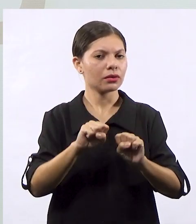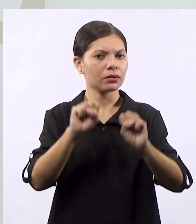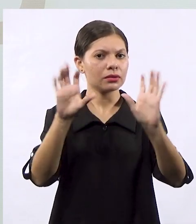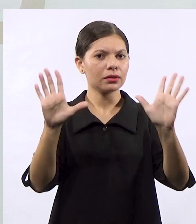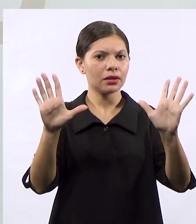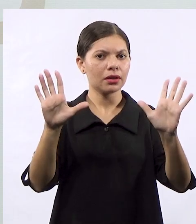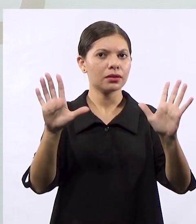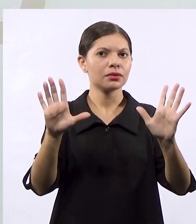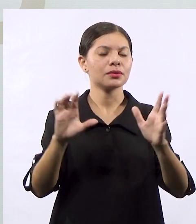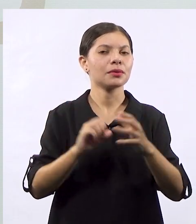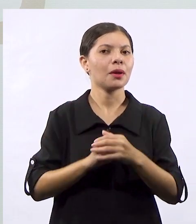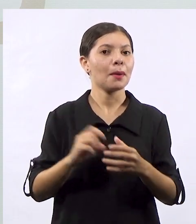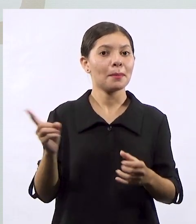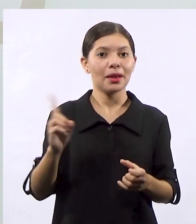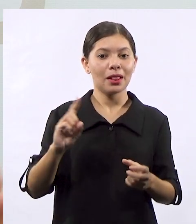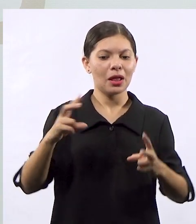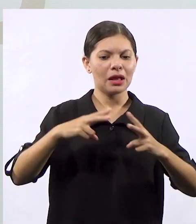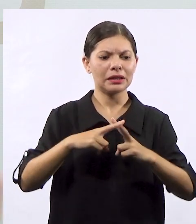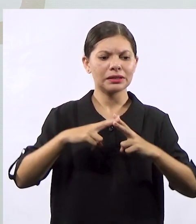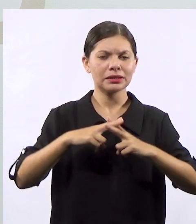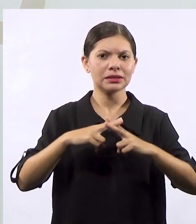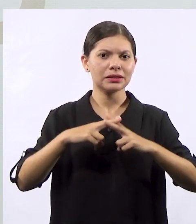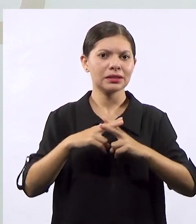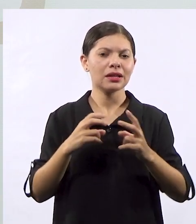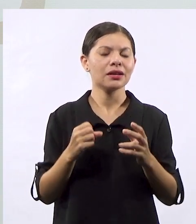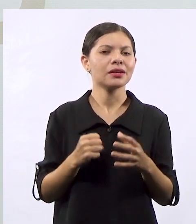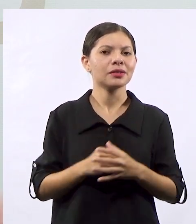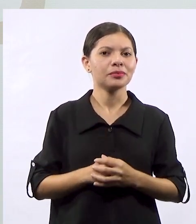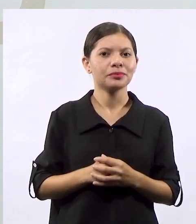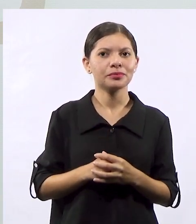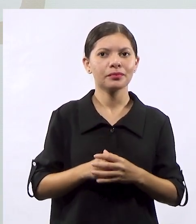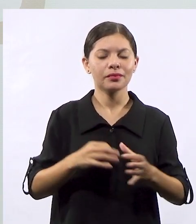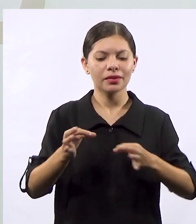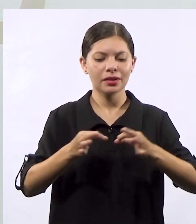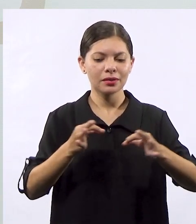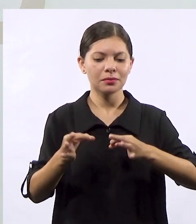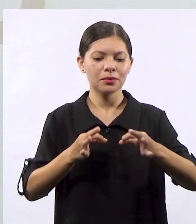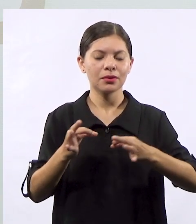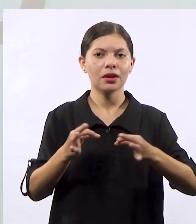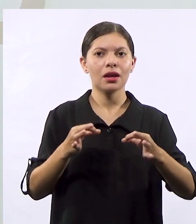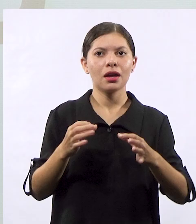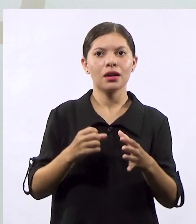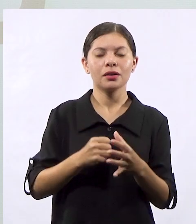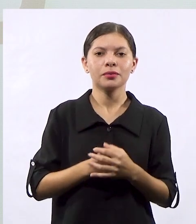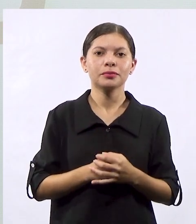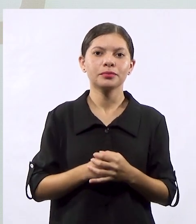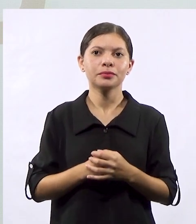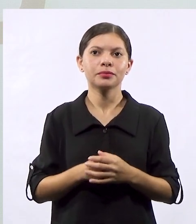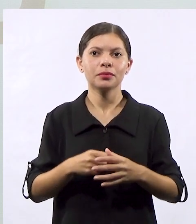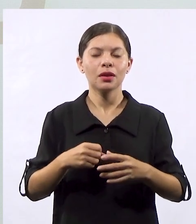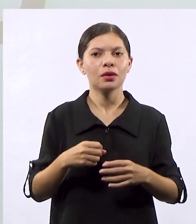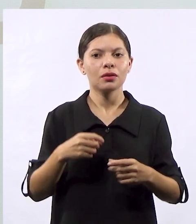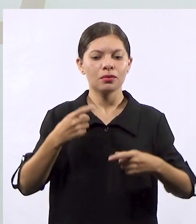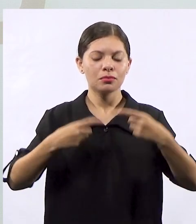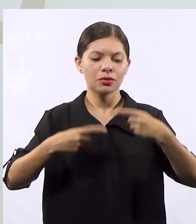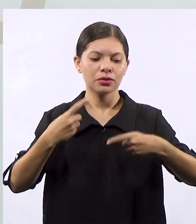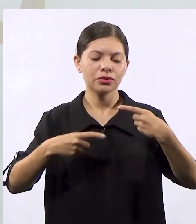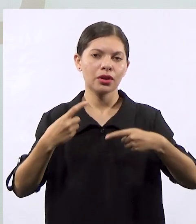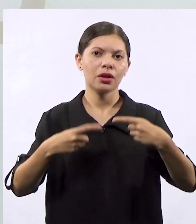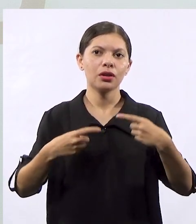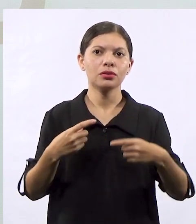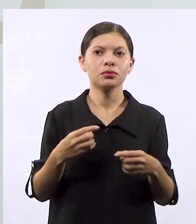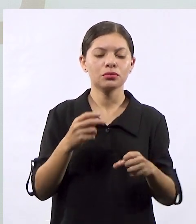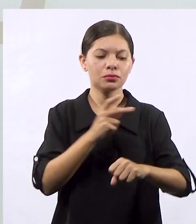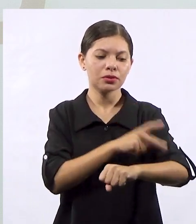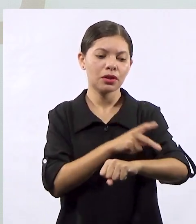aí claros, para que a gente não tenha confusão na hora de elaborar um projeto político-pedagógico, na hora de pensar os objetivos